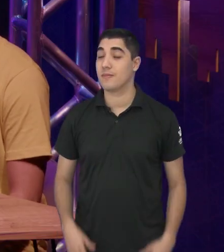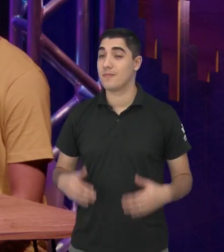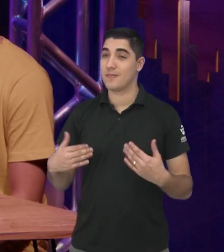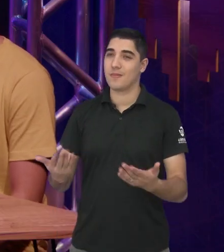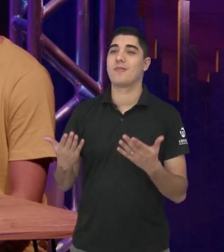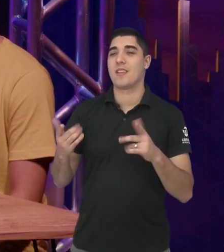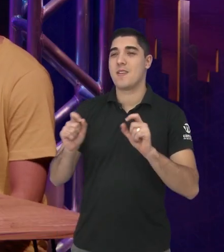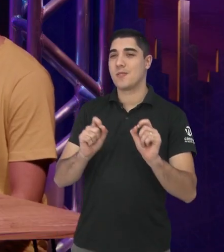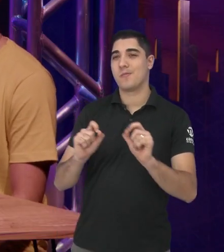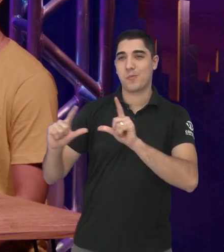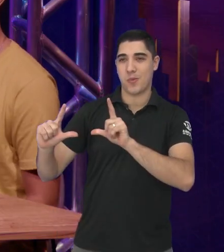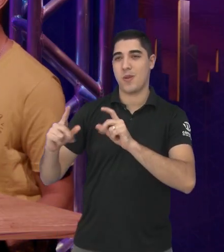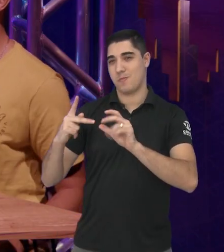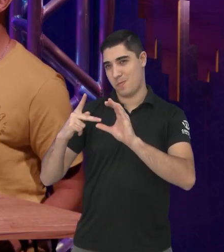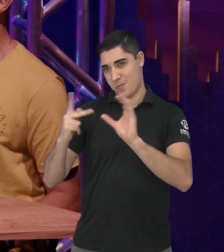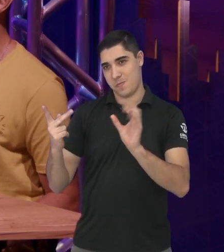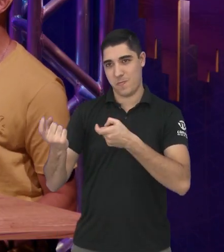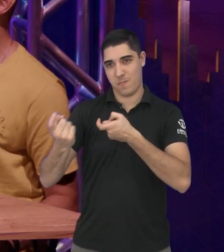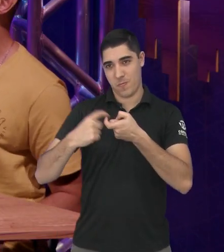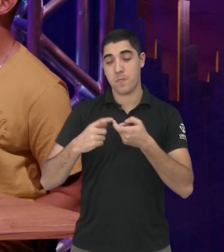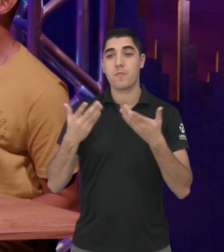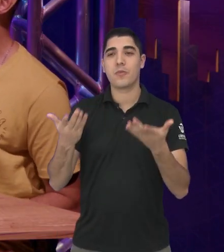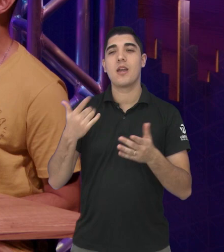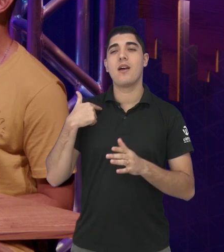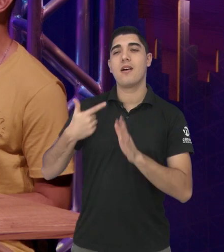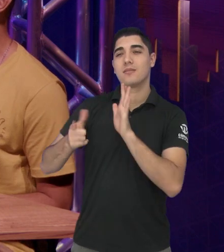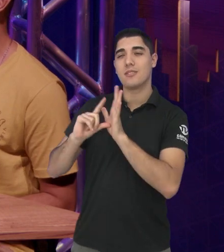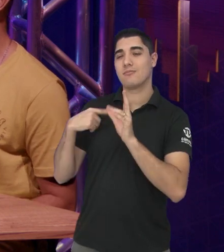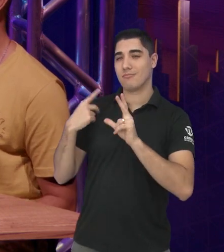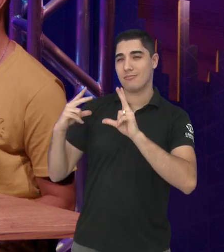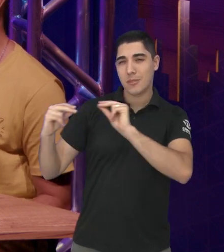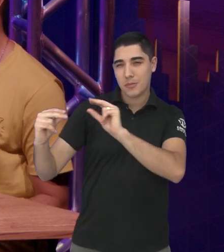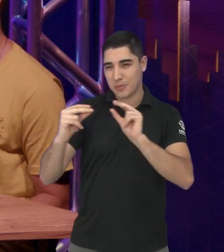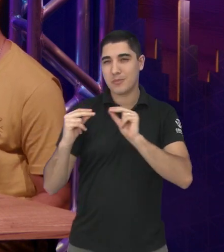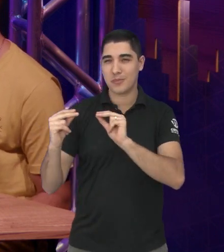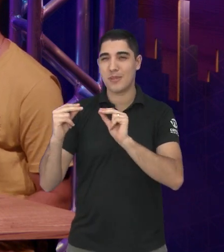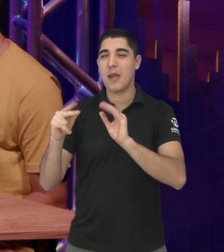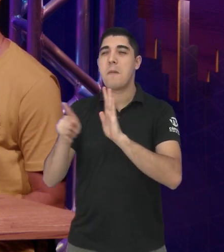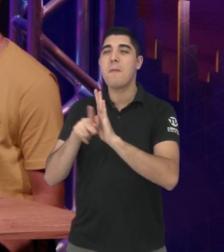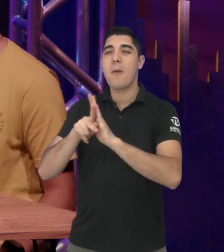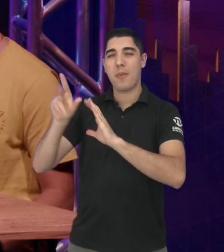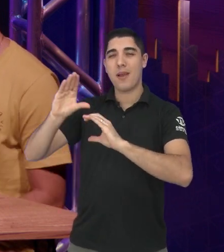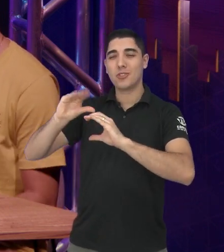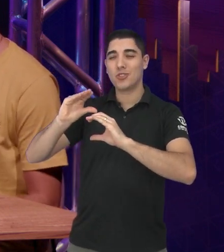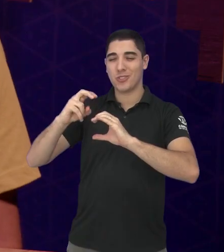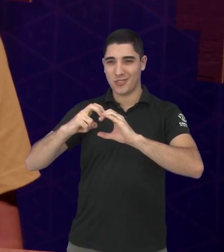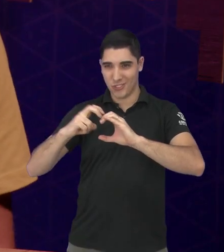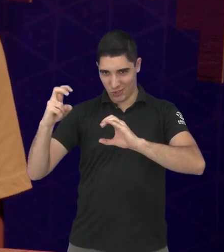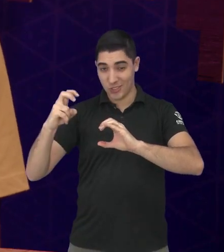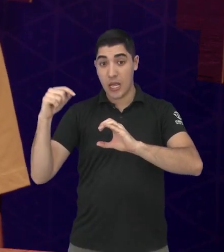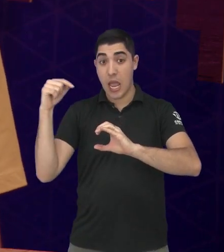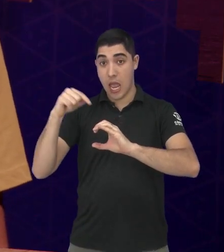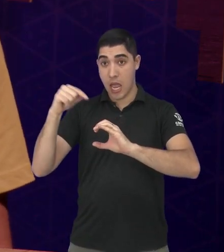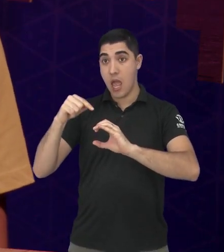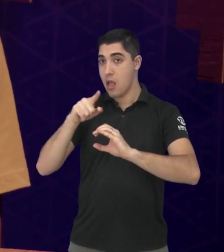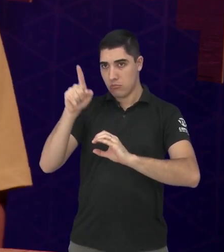É isso aí, galera. Estamos de volta. E vi que a gente estava falando pra caramba de ChatGPT. E só para quem não sabe, né, o